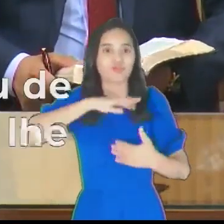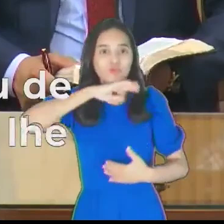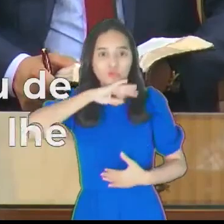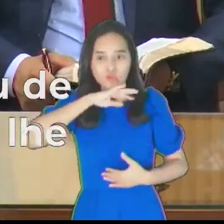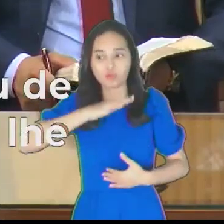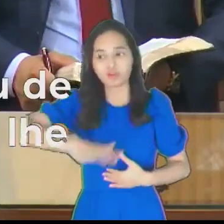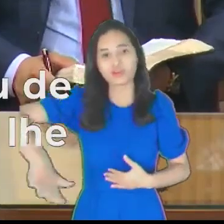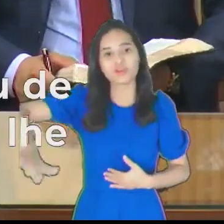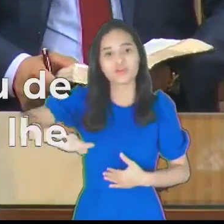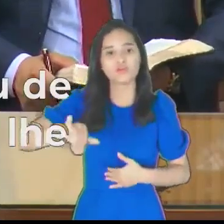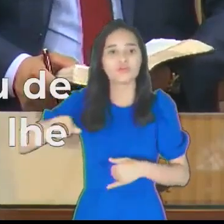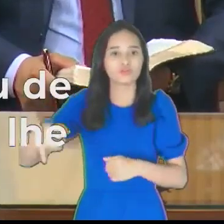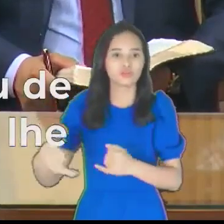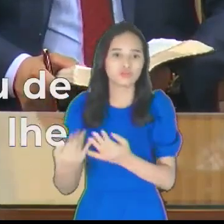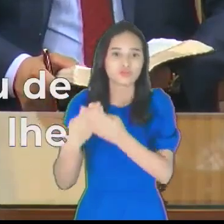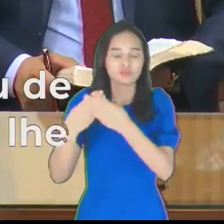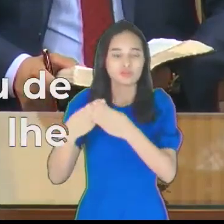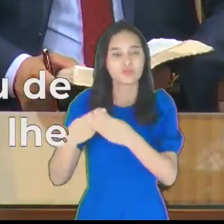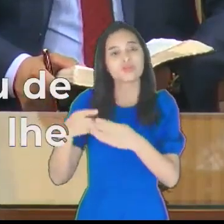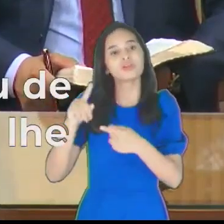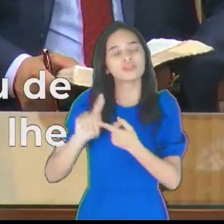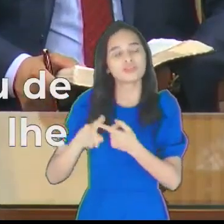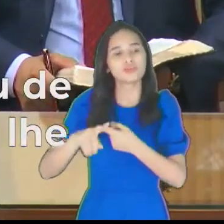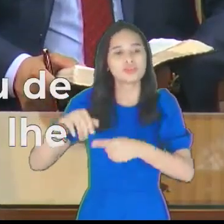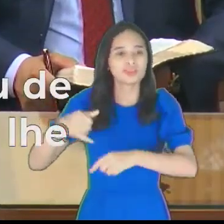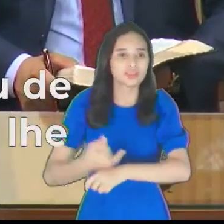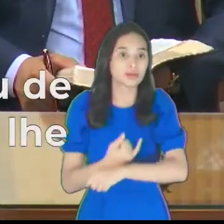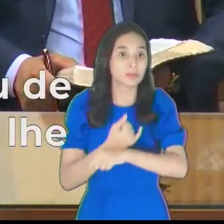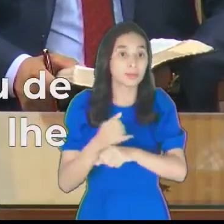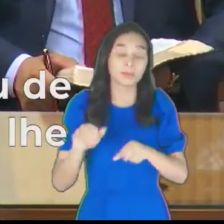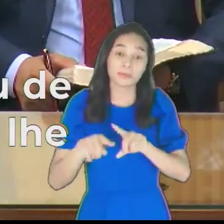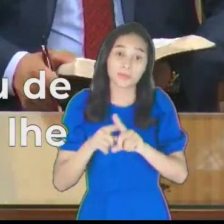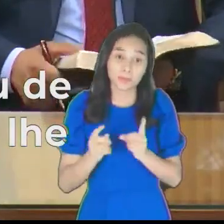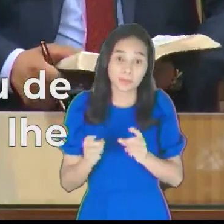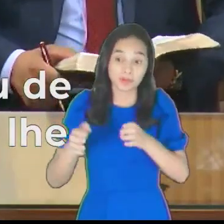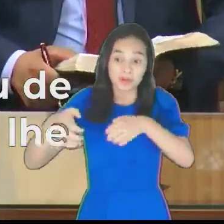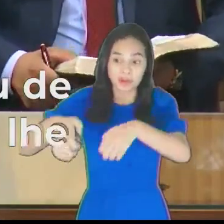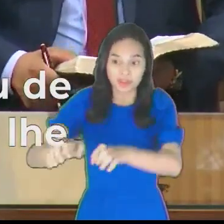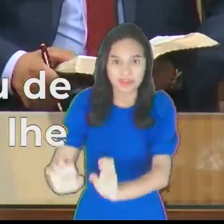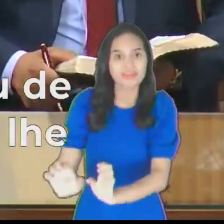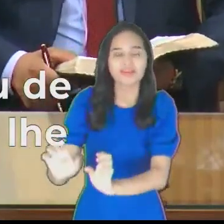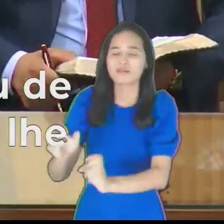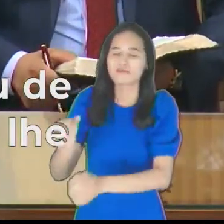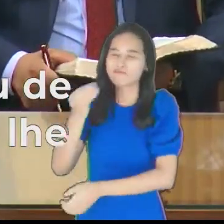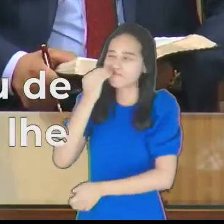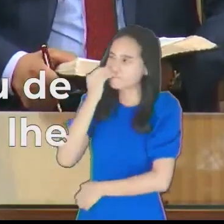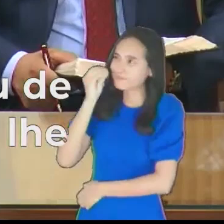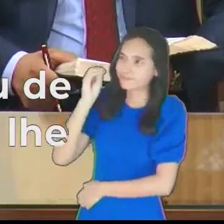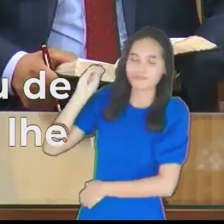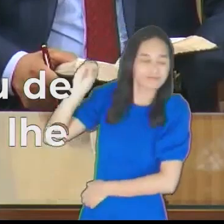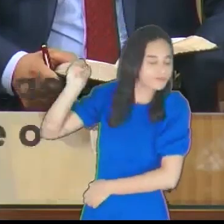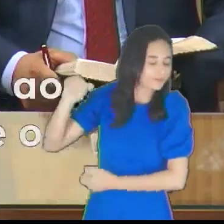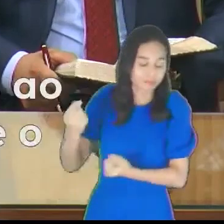Mas Ezequias não correspondeu, por favor, mas Ezequias não